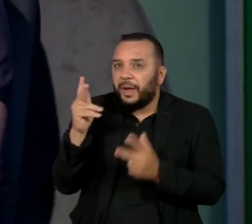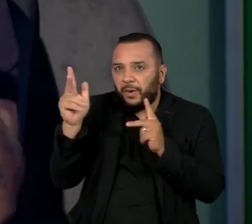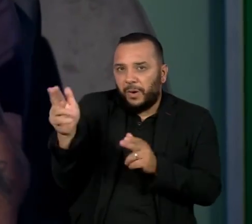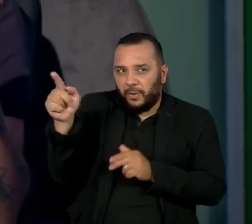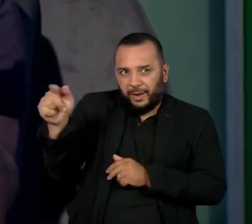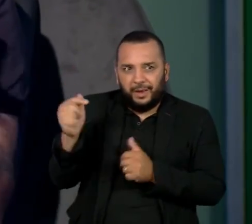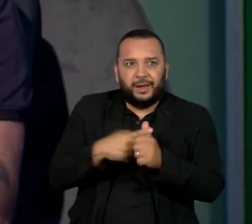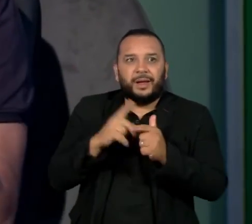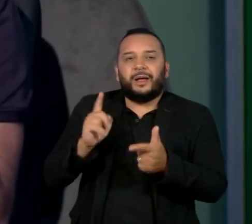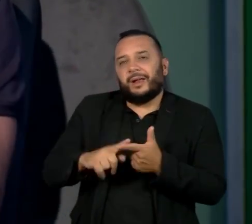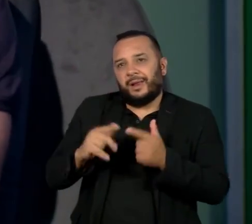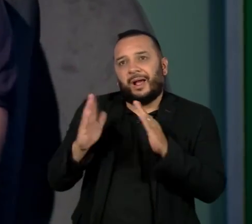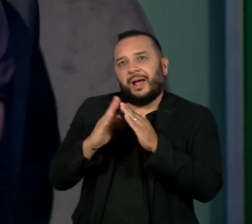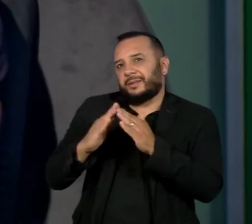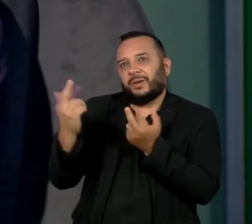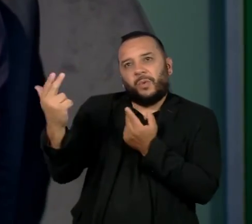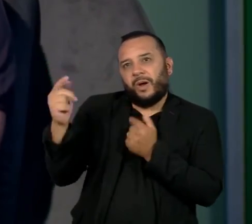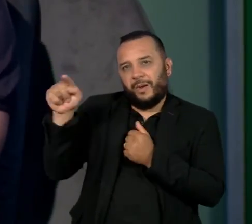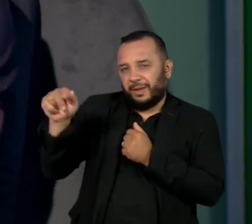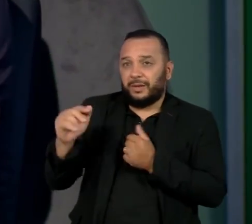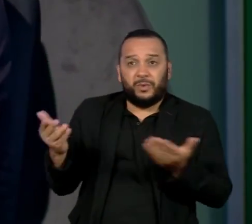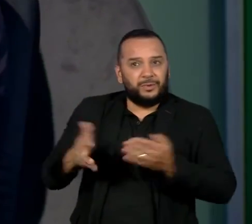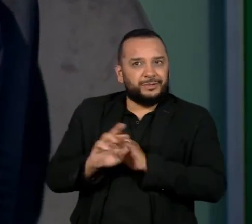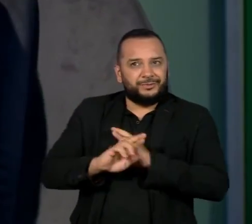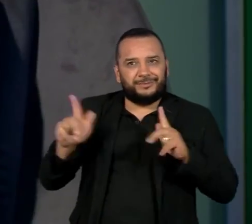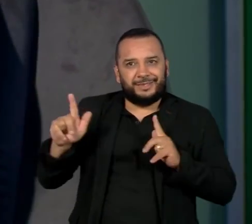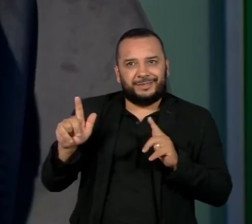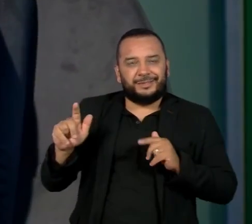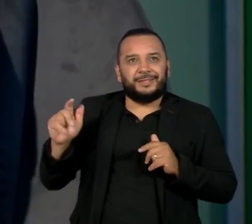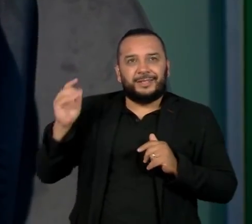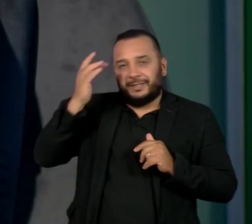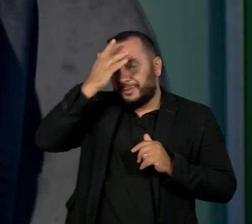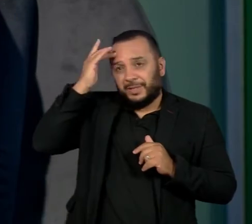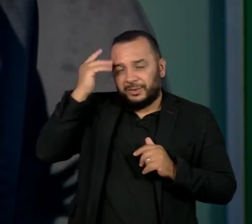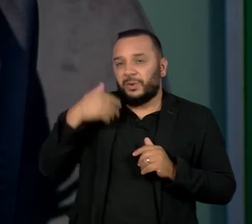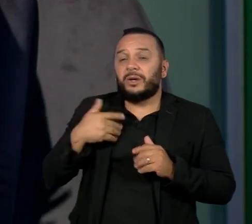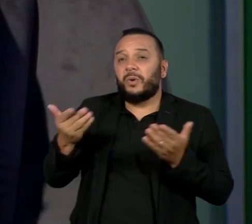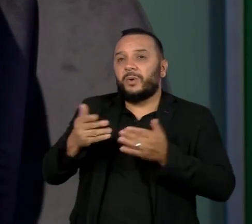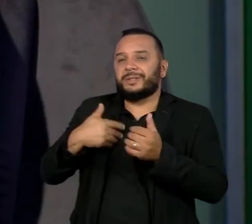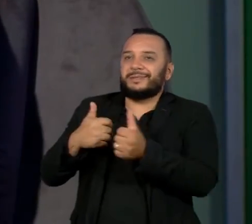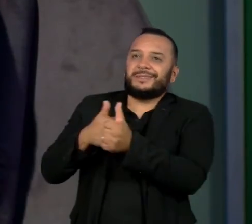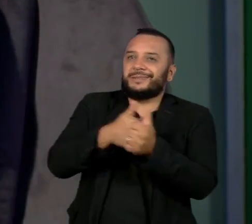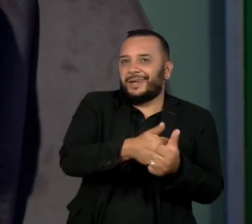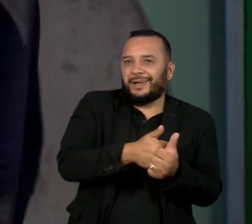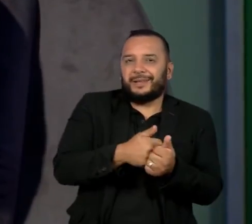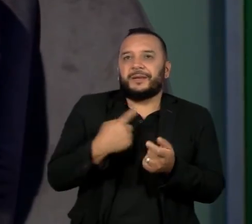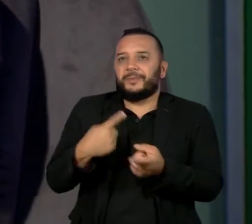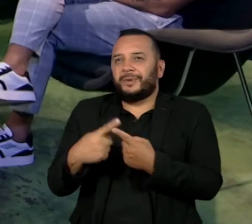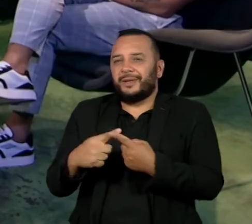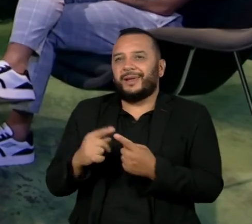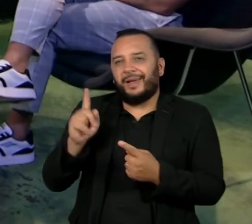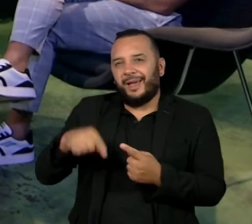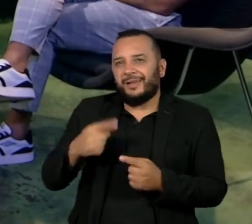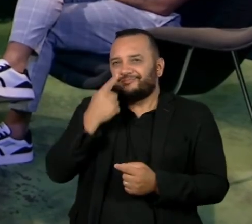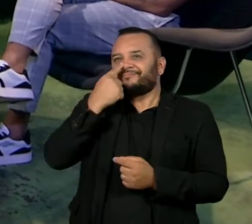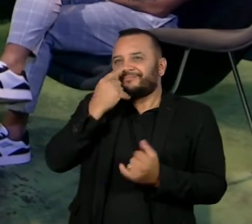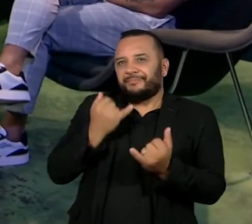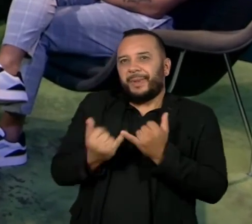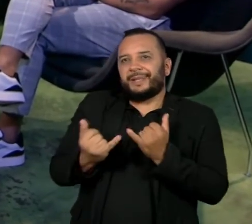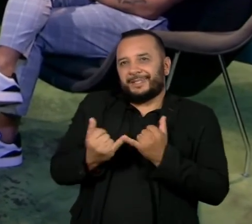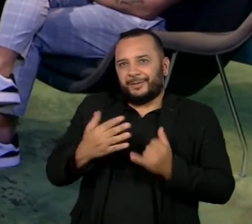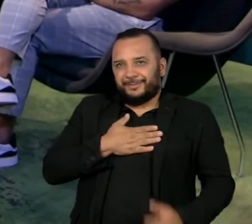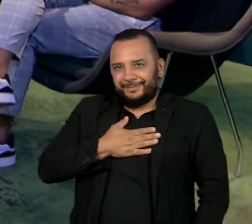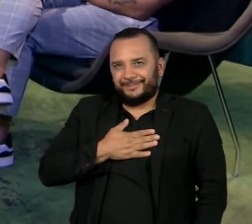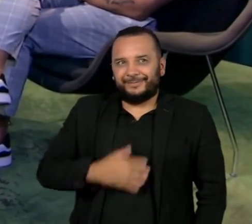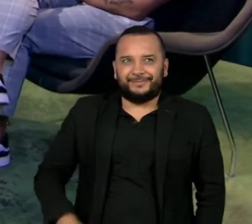ela, eu quero a mesma casa que ela. Hoje não. Hoje as pessoas estão nos seguindo porque tem coisas parecidas com a gente. Agora, Kevin, essa